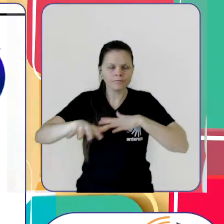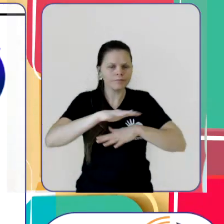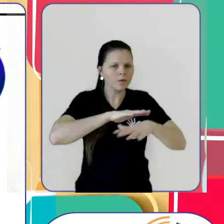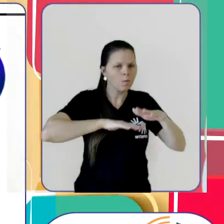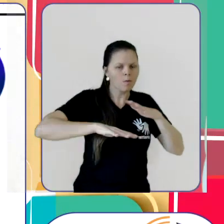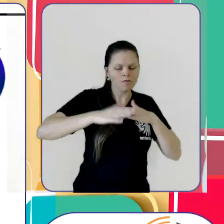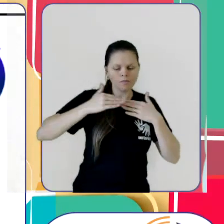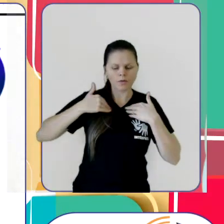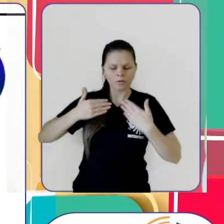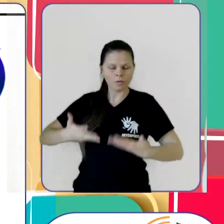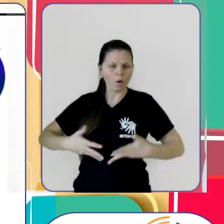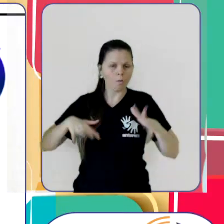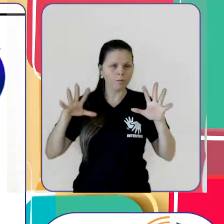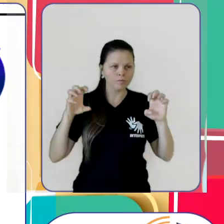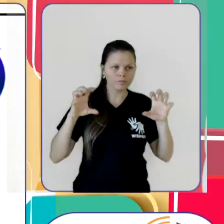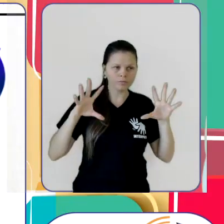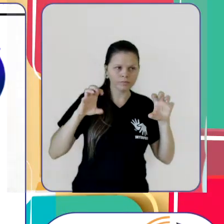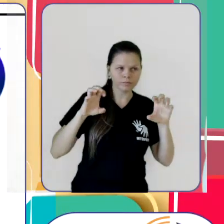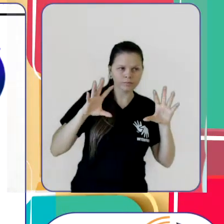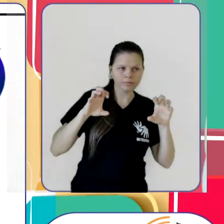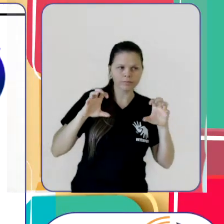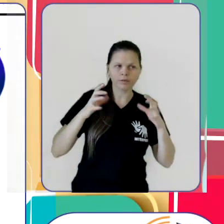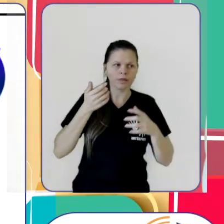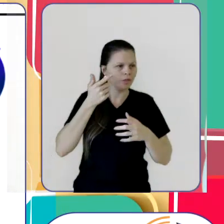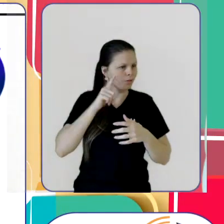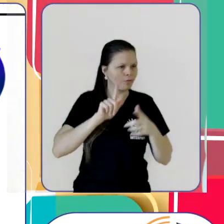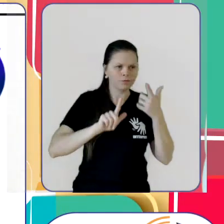aquele membro ele não vai conseguir mais se mover.